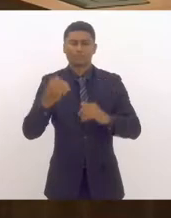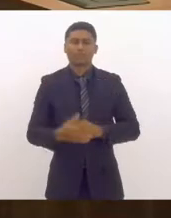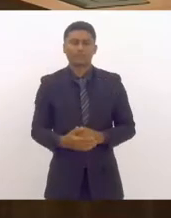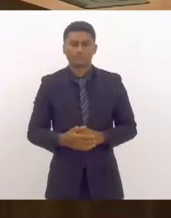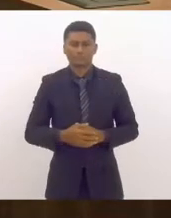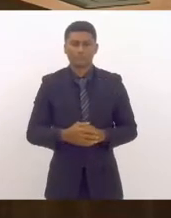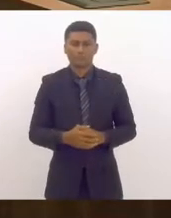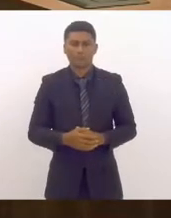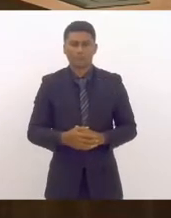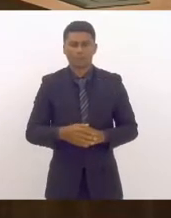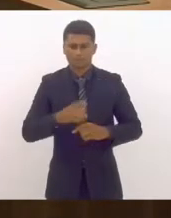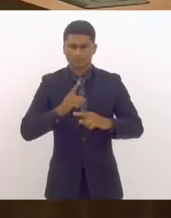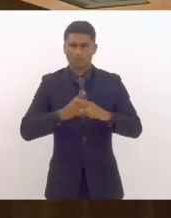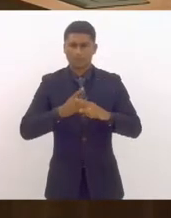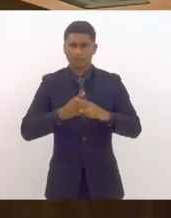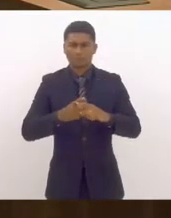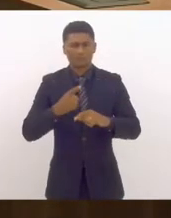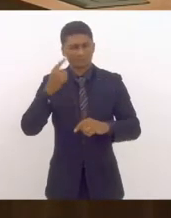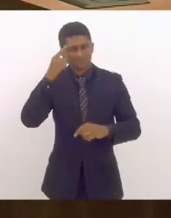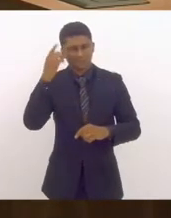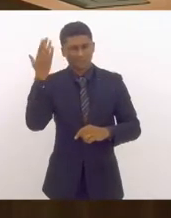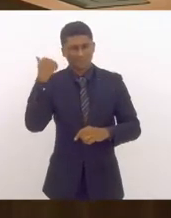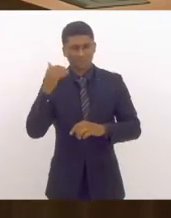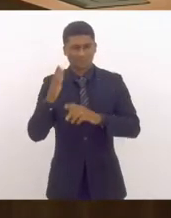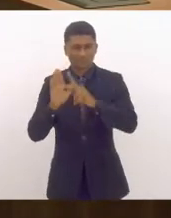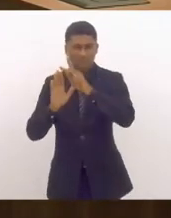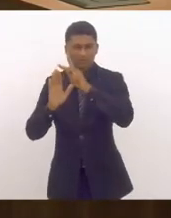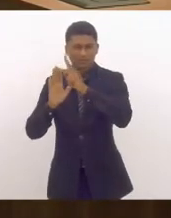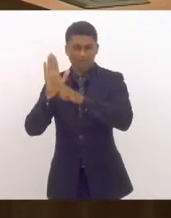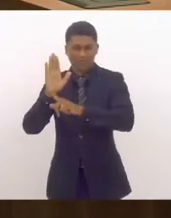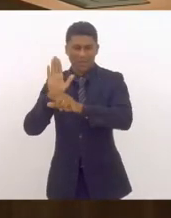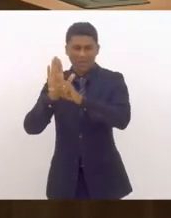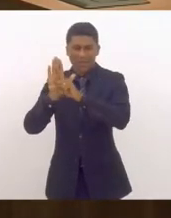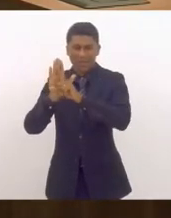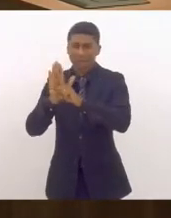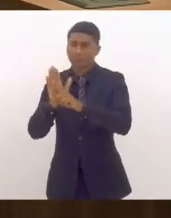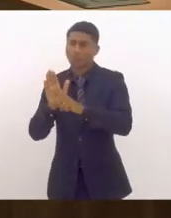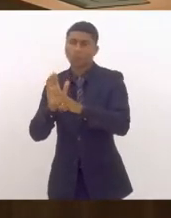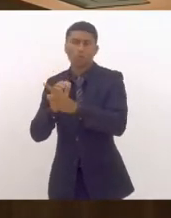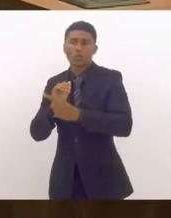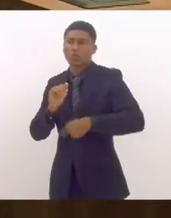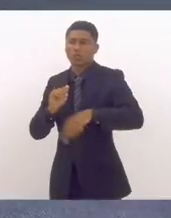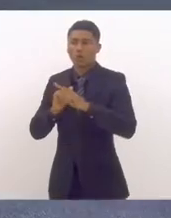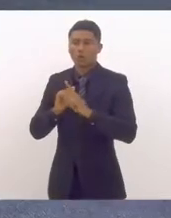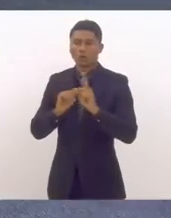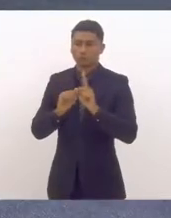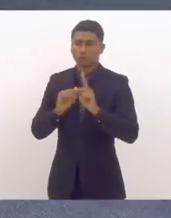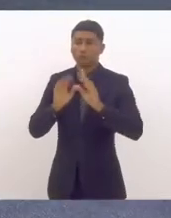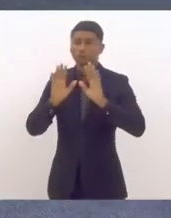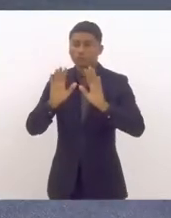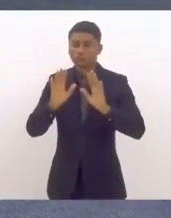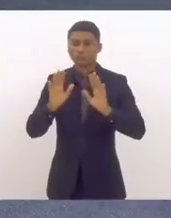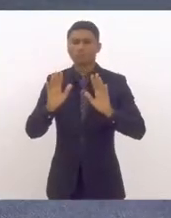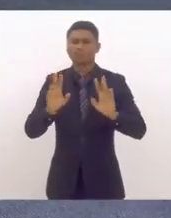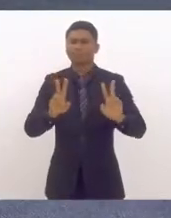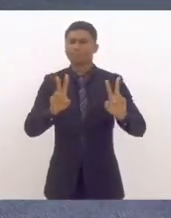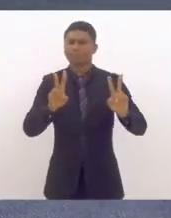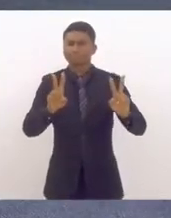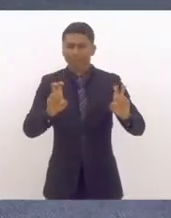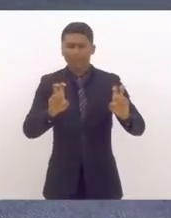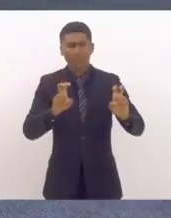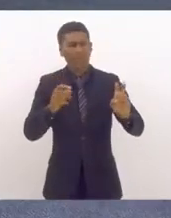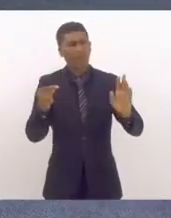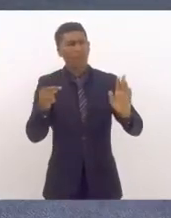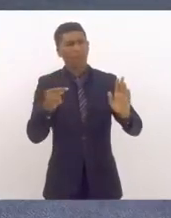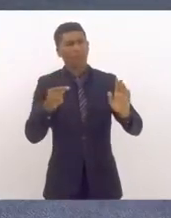Embora não seja o projeto que protocolamos aqui, é muito gratificante ver a temática avançando